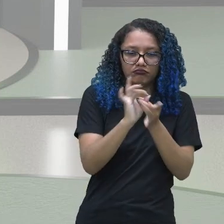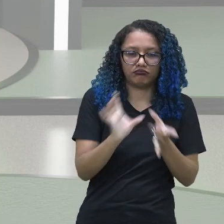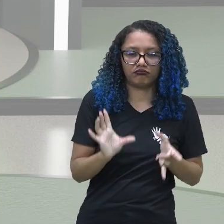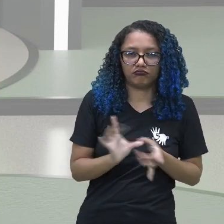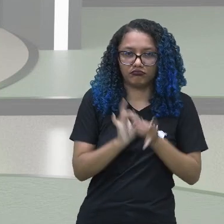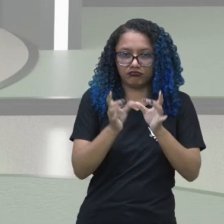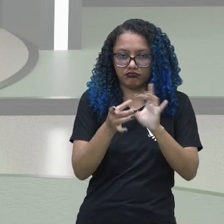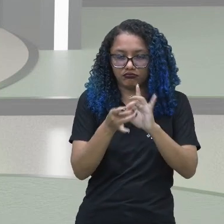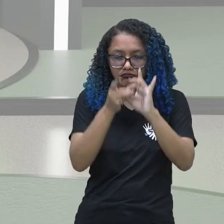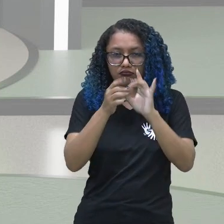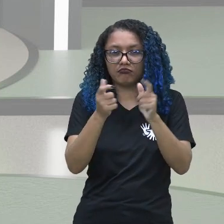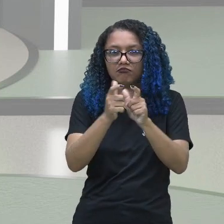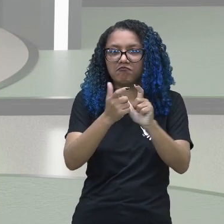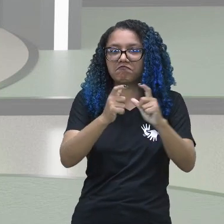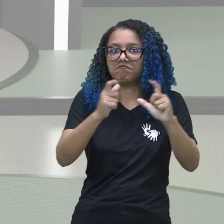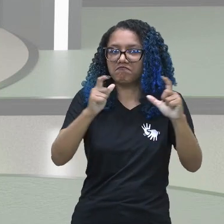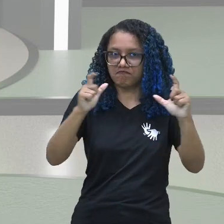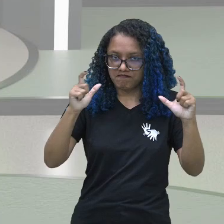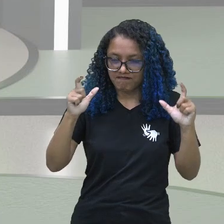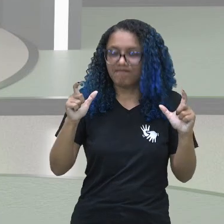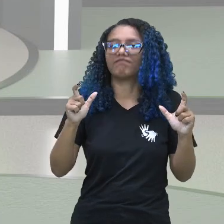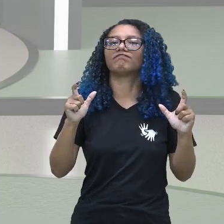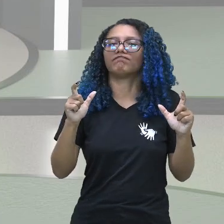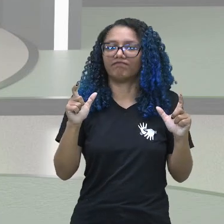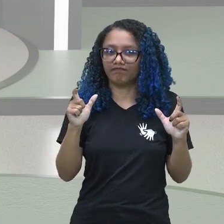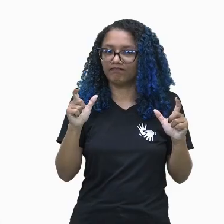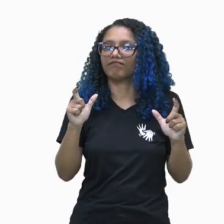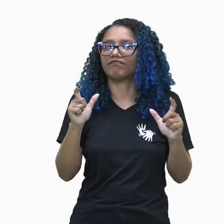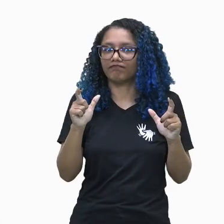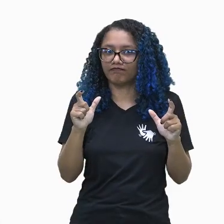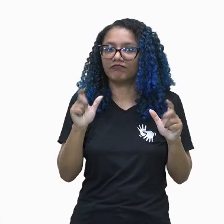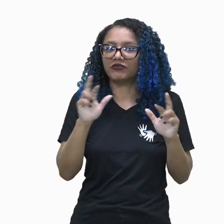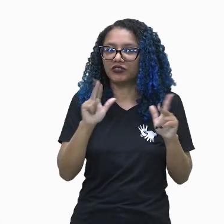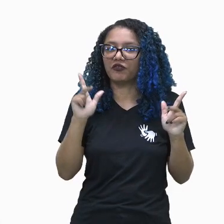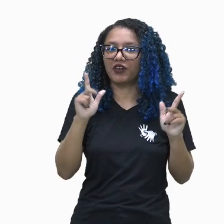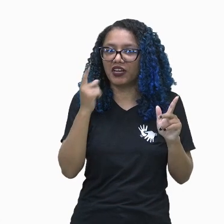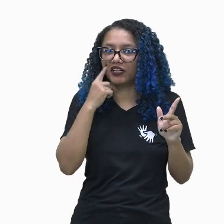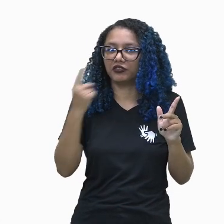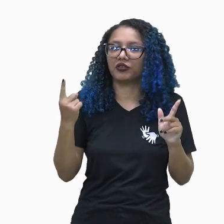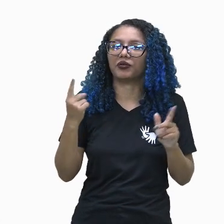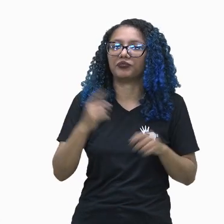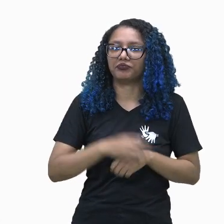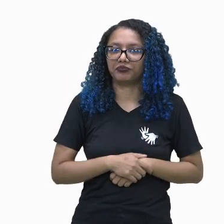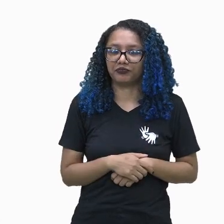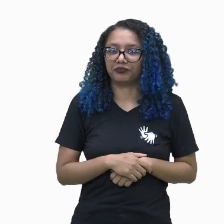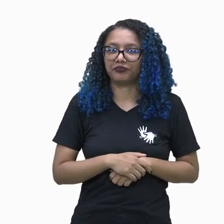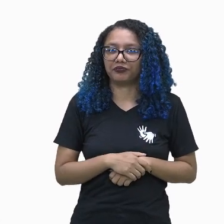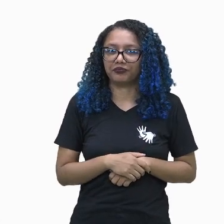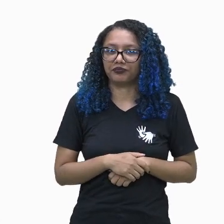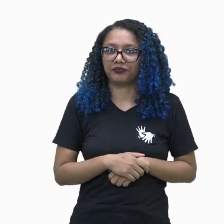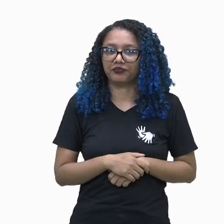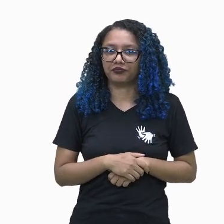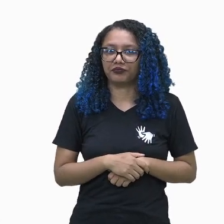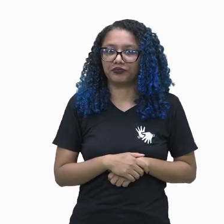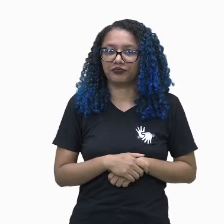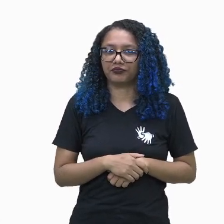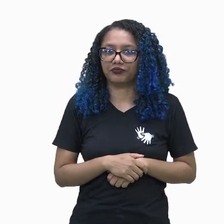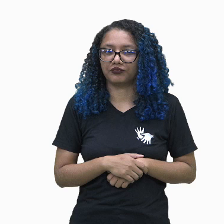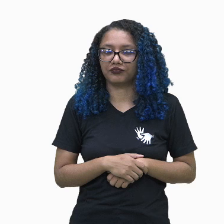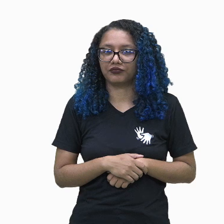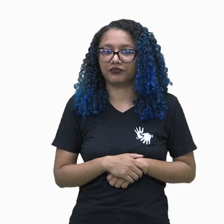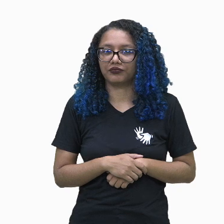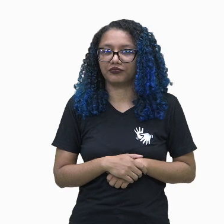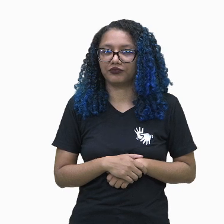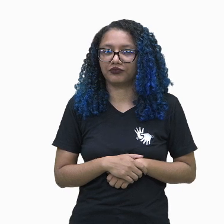formato estrutural espacial um pouquinho mais emaranhado. Vou mostrar para vocês o que é. Ela parece faz uma analogia,